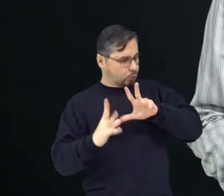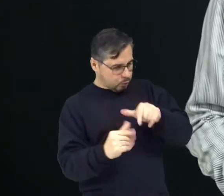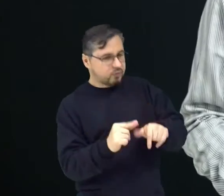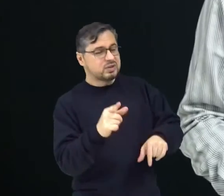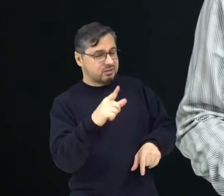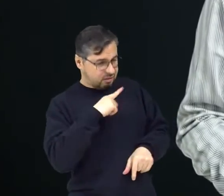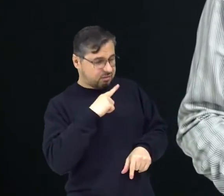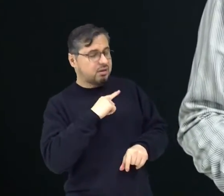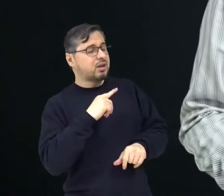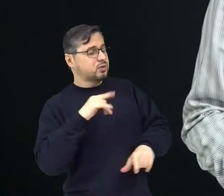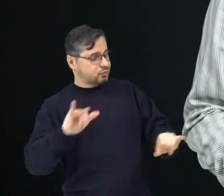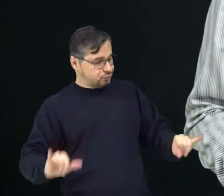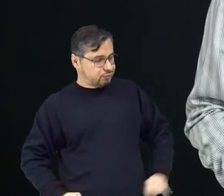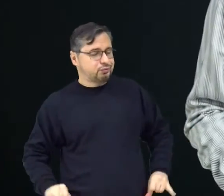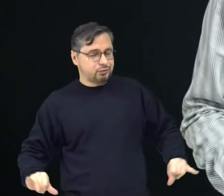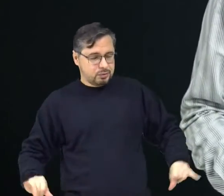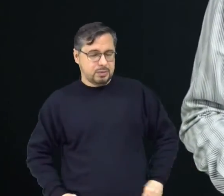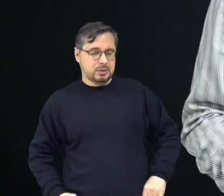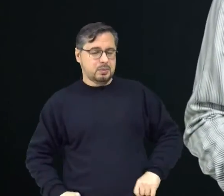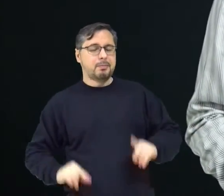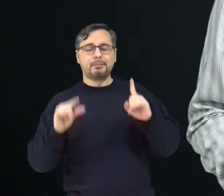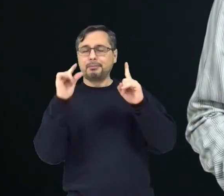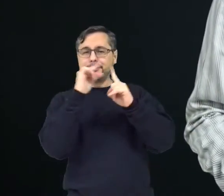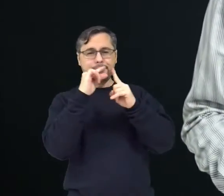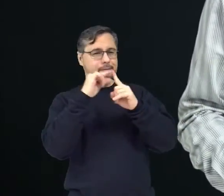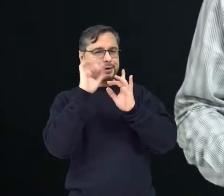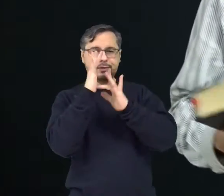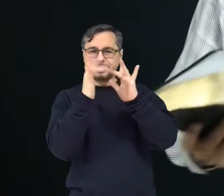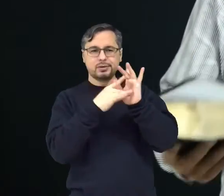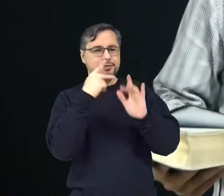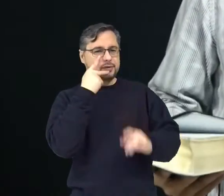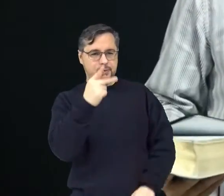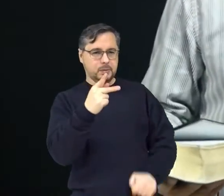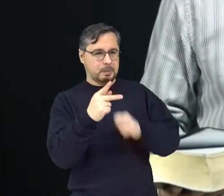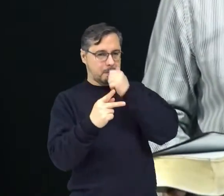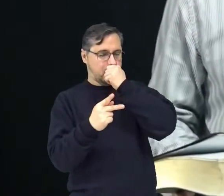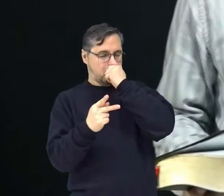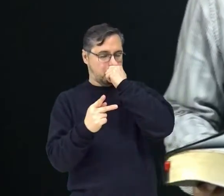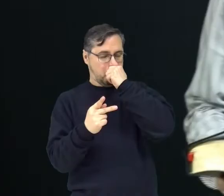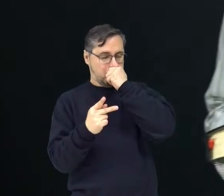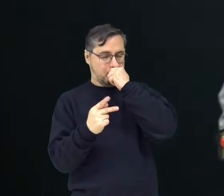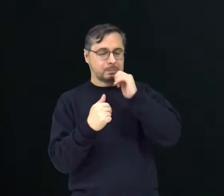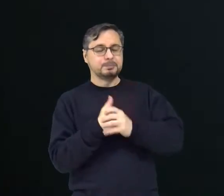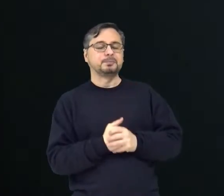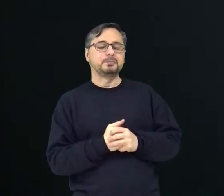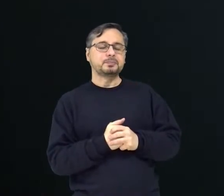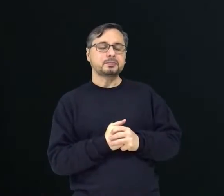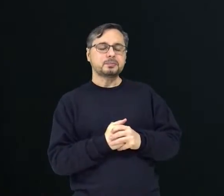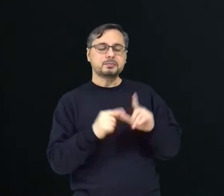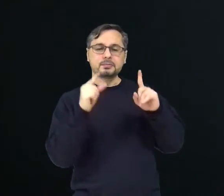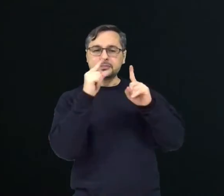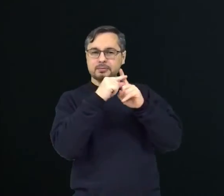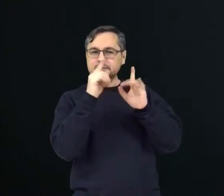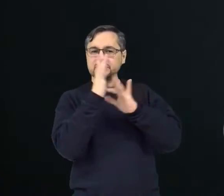tereis aflições. Palavra de Cristo Jesus. Ou seja, palavra de